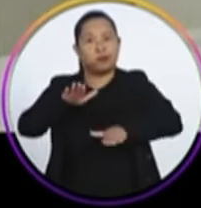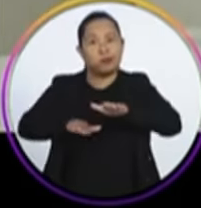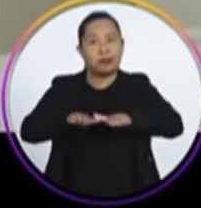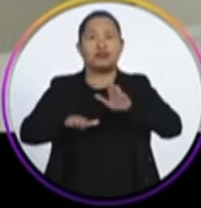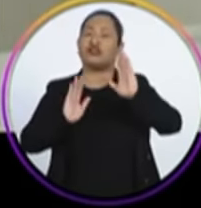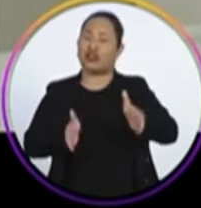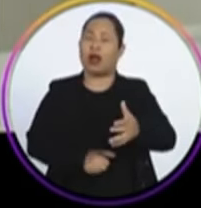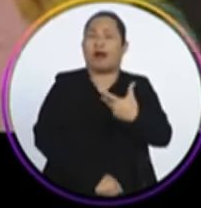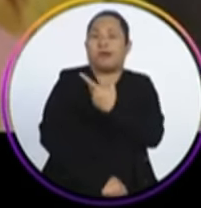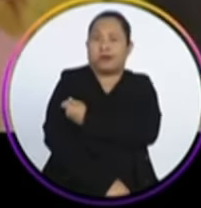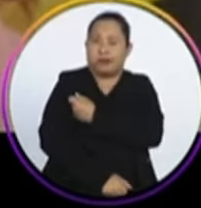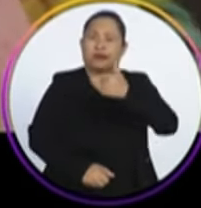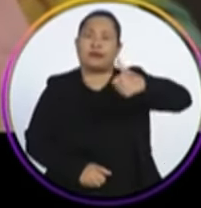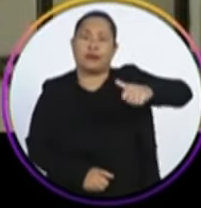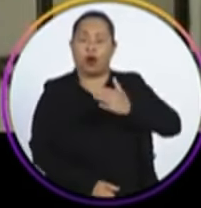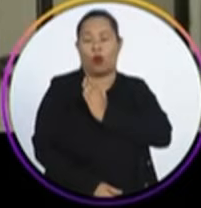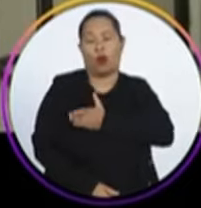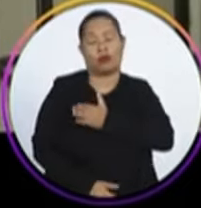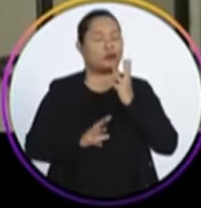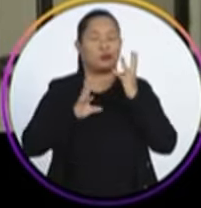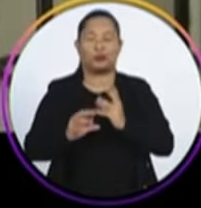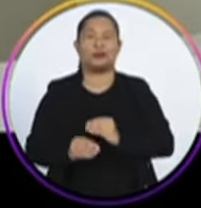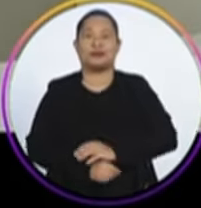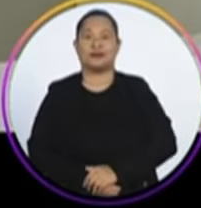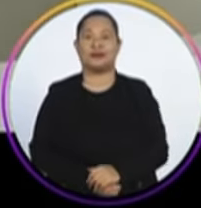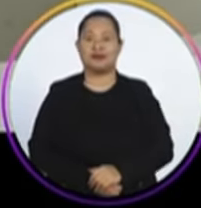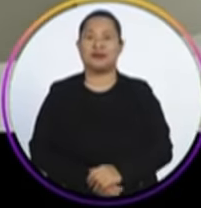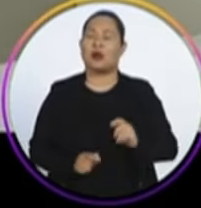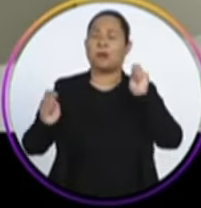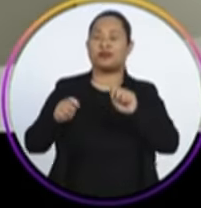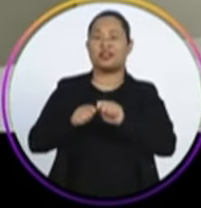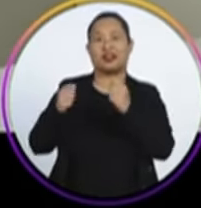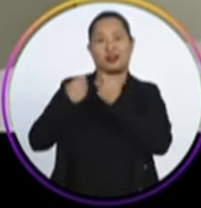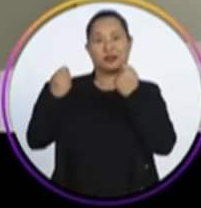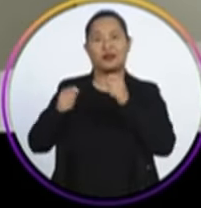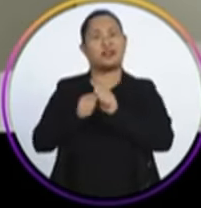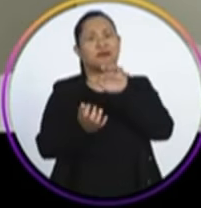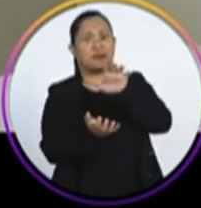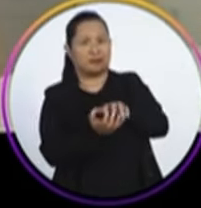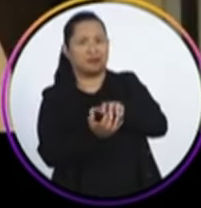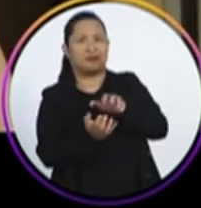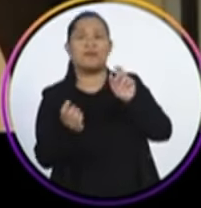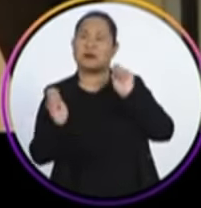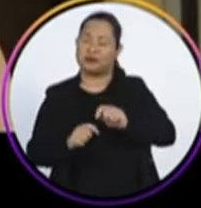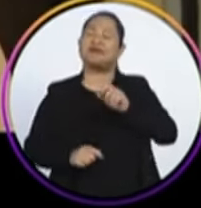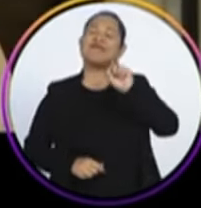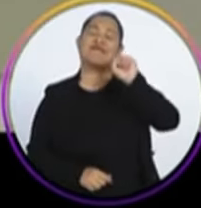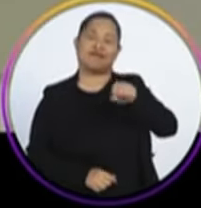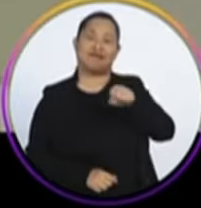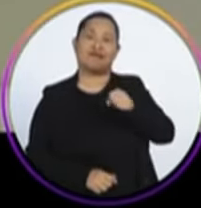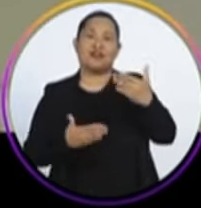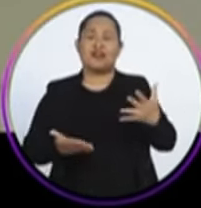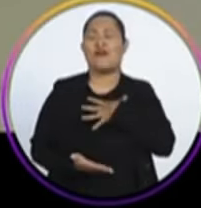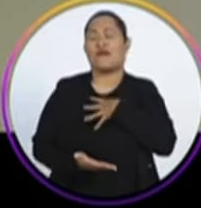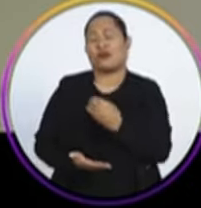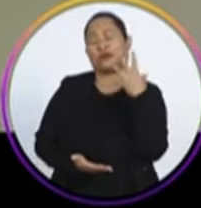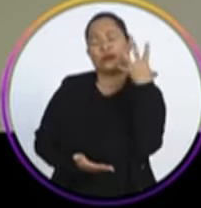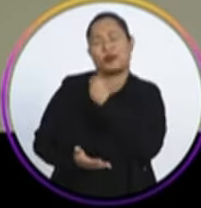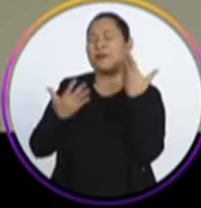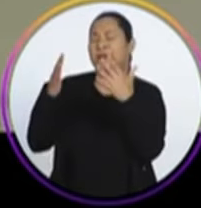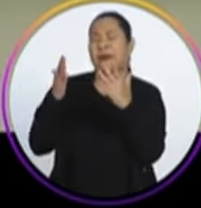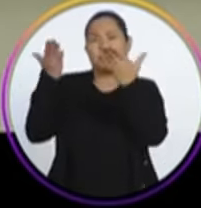Aí tomou vacina, fez exame de coração e tudo lá. Se é possível fazer em Caruaru, é possível fazer em Pernambuco também, né? É, sim. Tua pequena tá muito